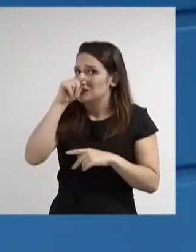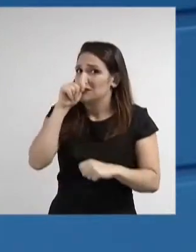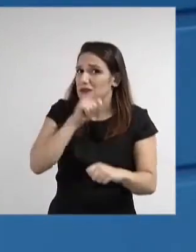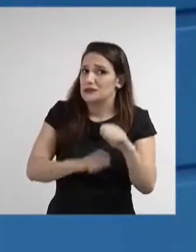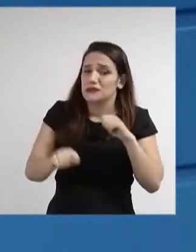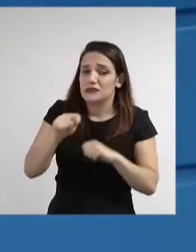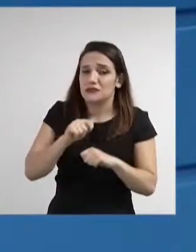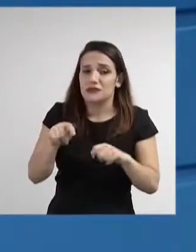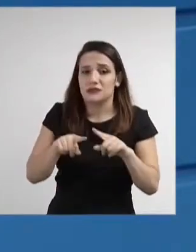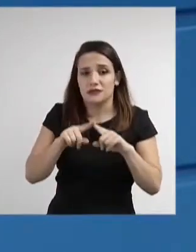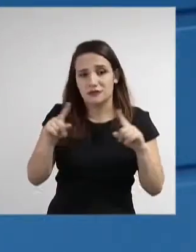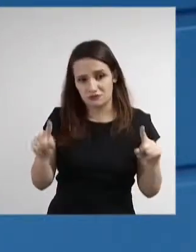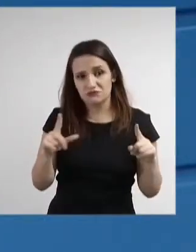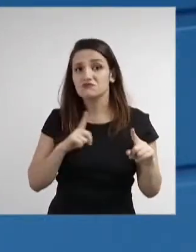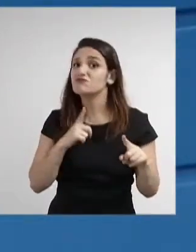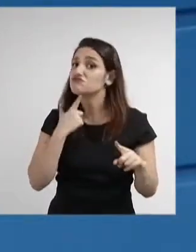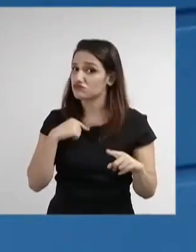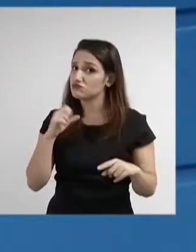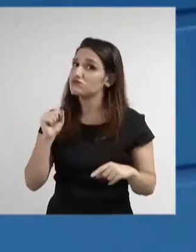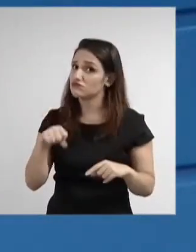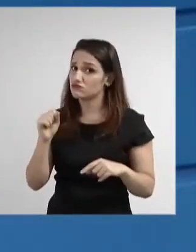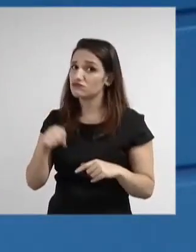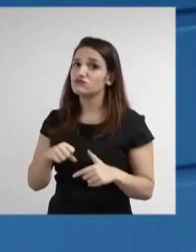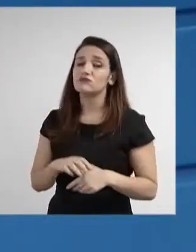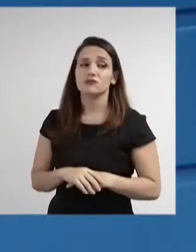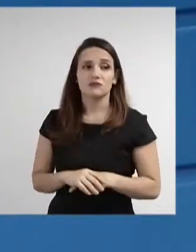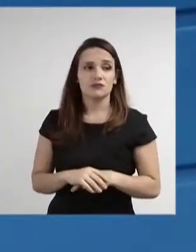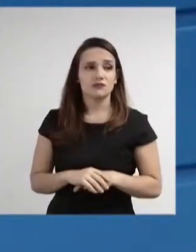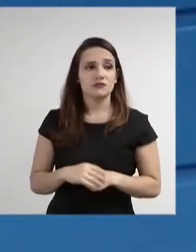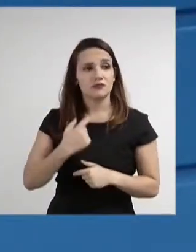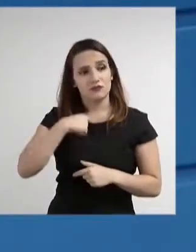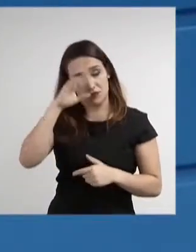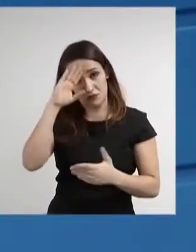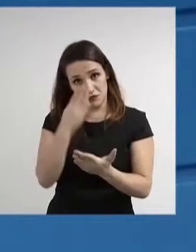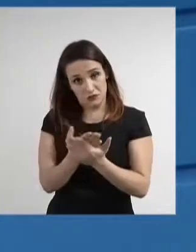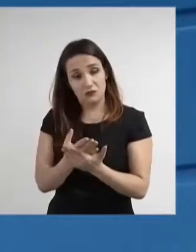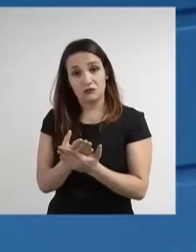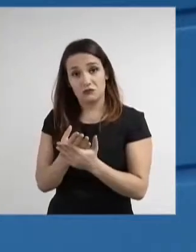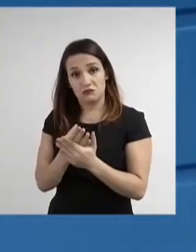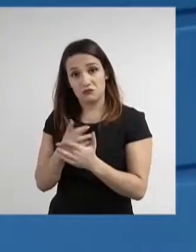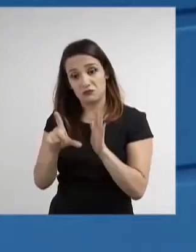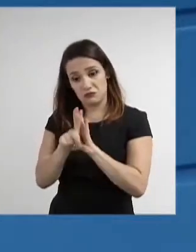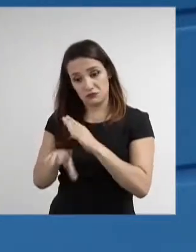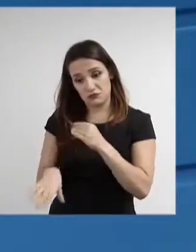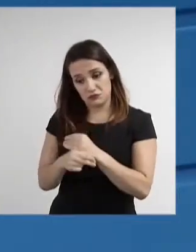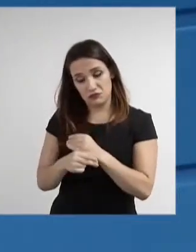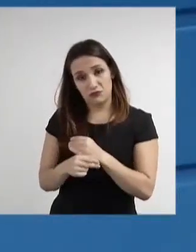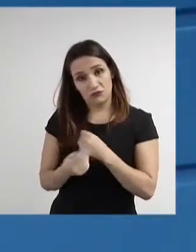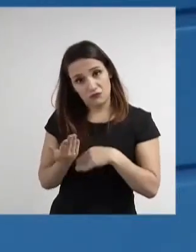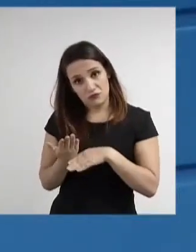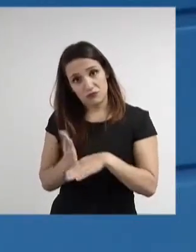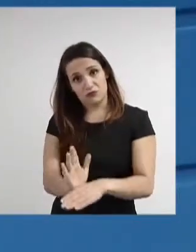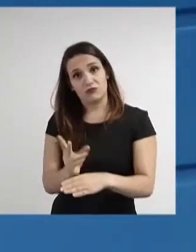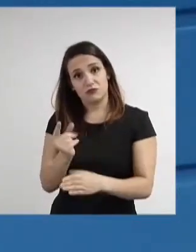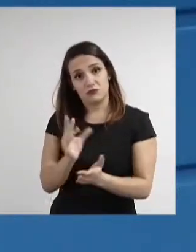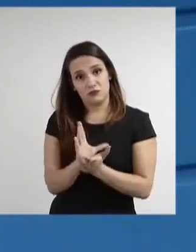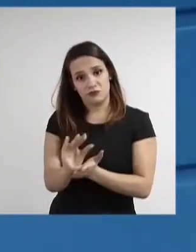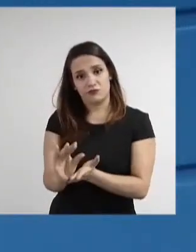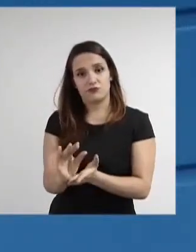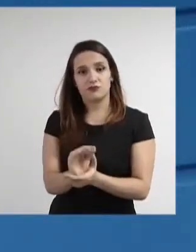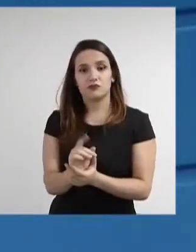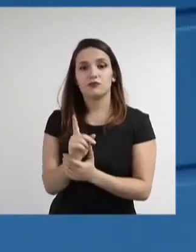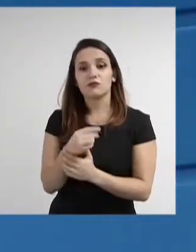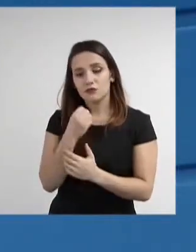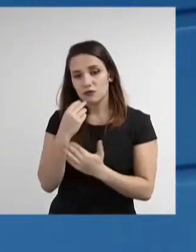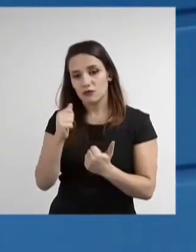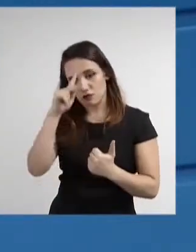difícil, mas há boa vontade e creio que a questão das emendas parlamentares é um desejo de todos nós. Eu digo sempre que a